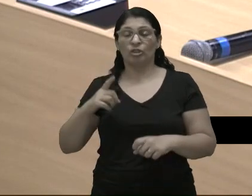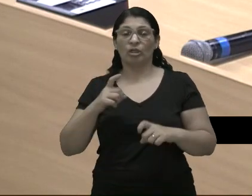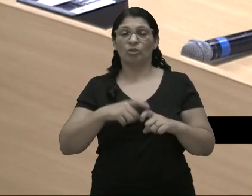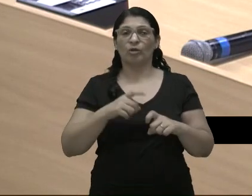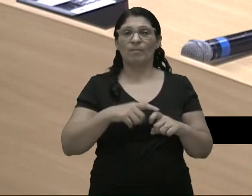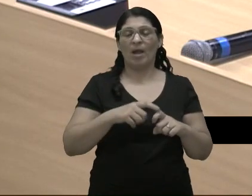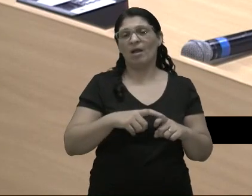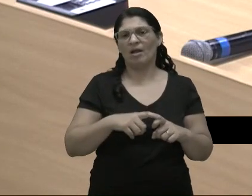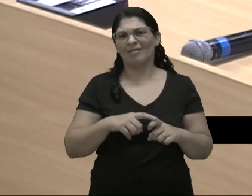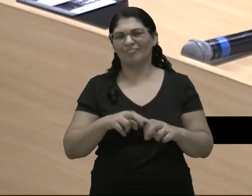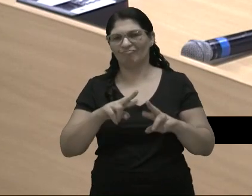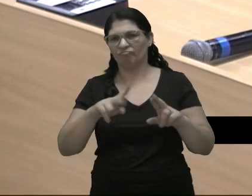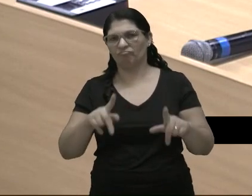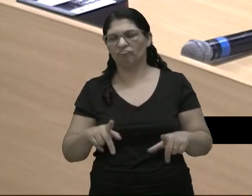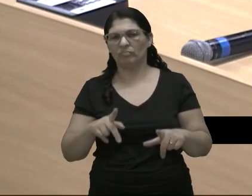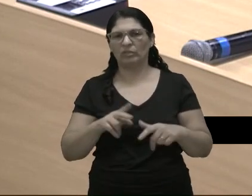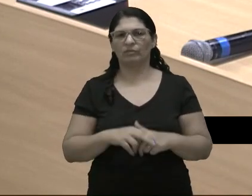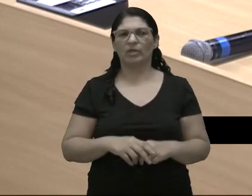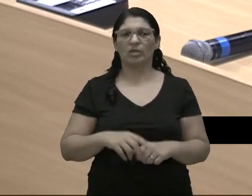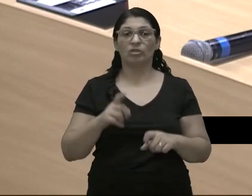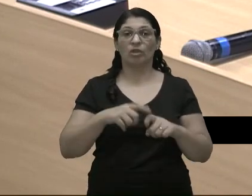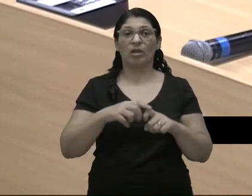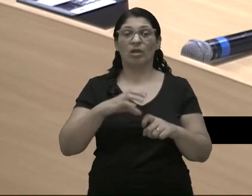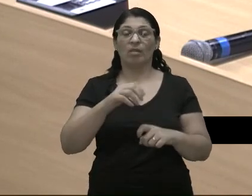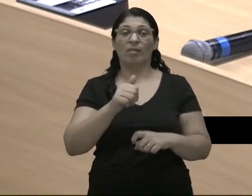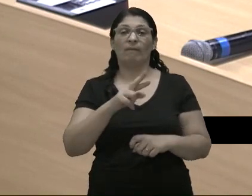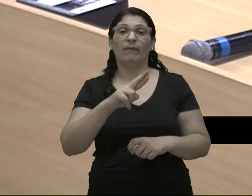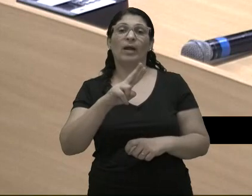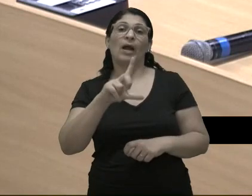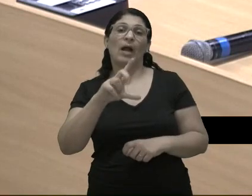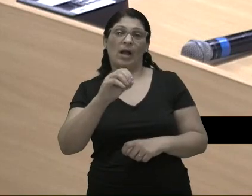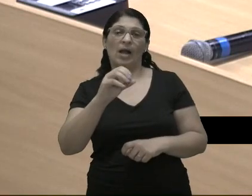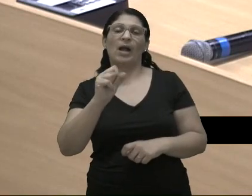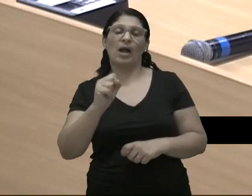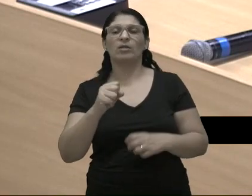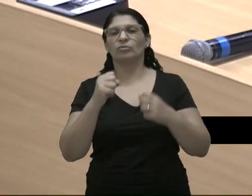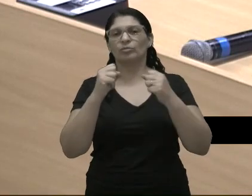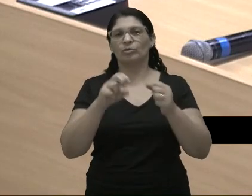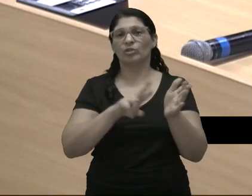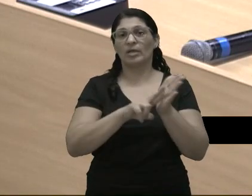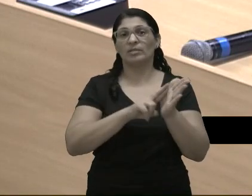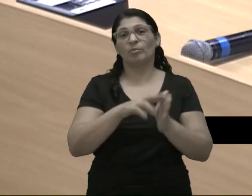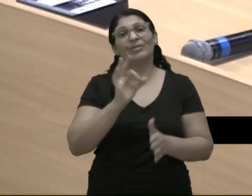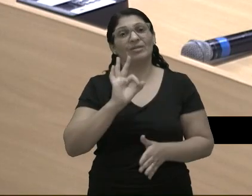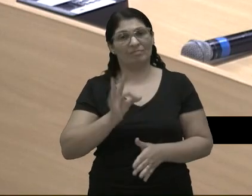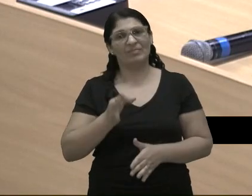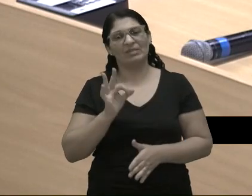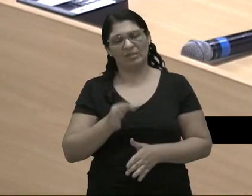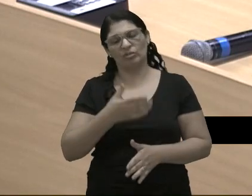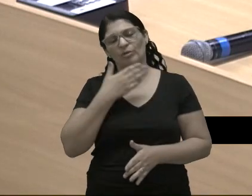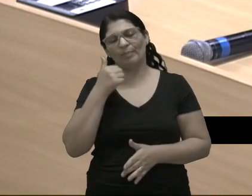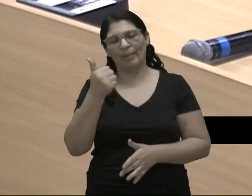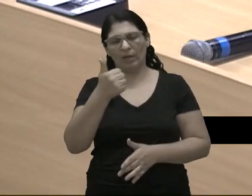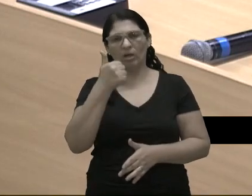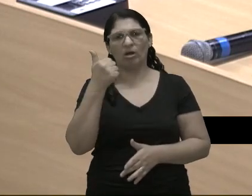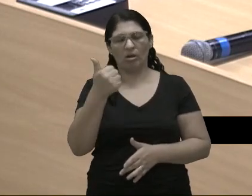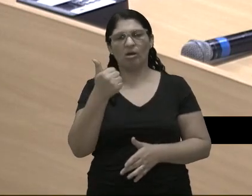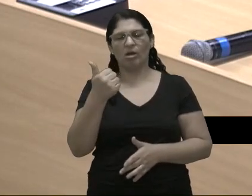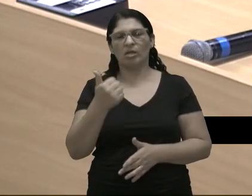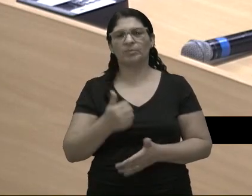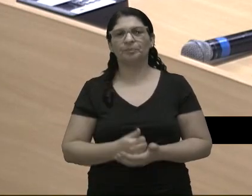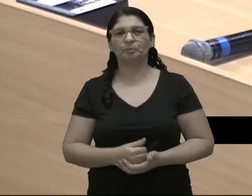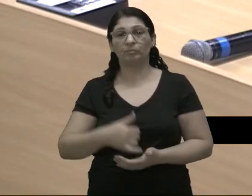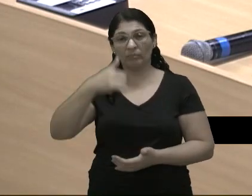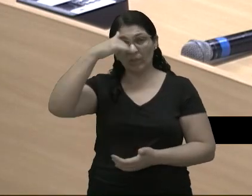Dr. Carlos, como foi dito. Então, ele seria mais hábil a responder com uma assertividade isso daí, para não haver respostas vazias